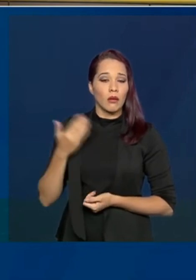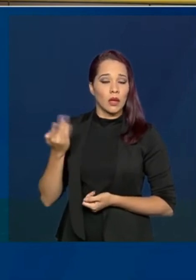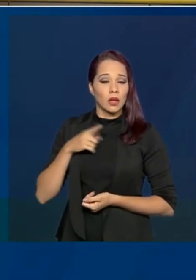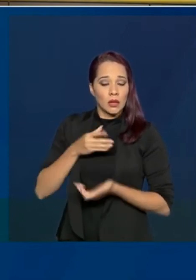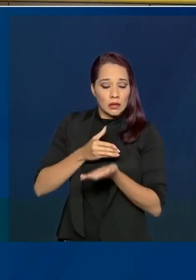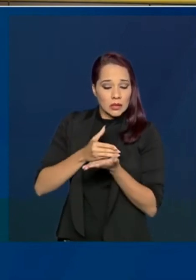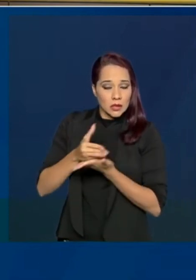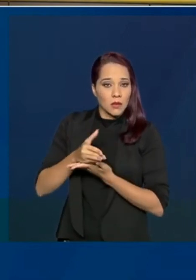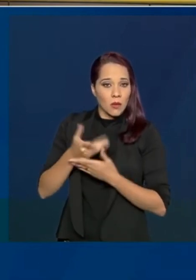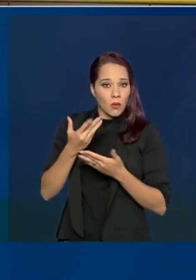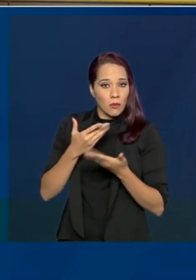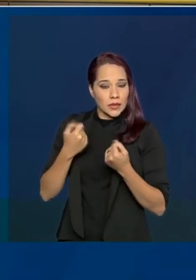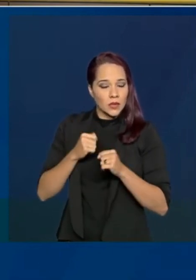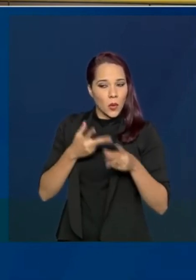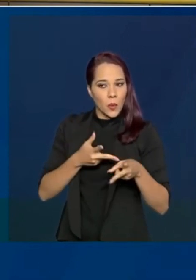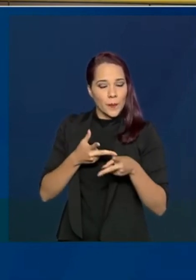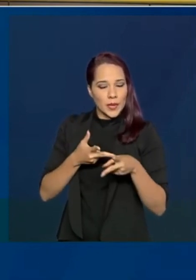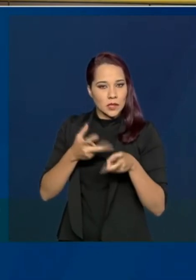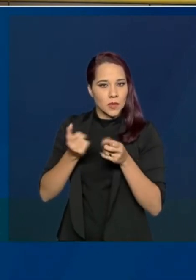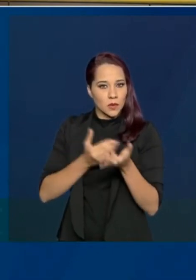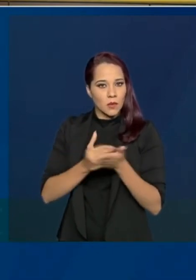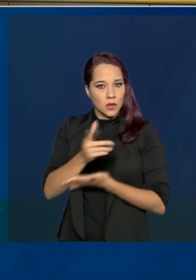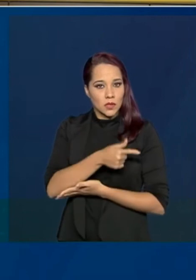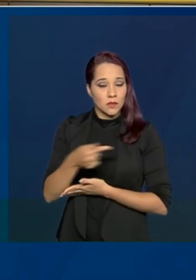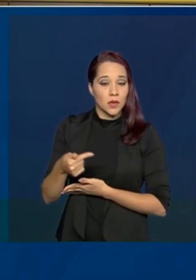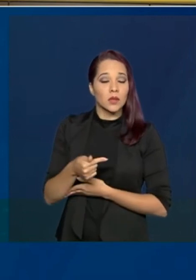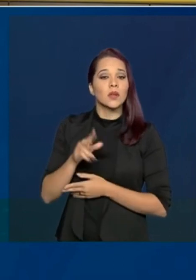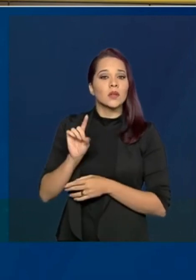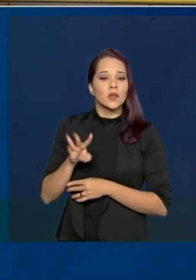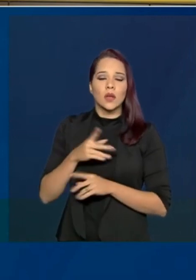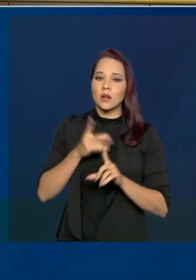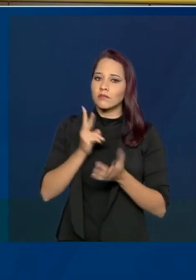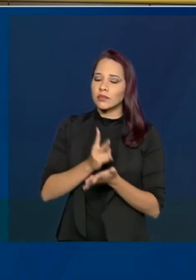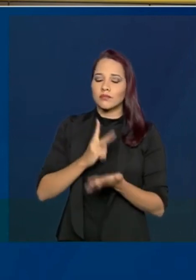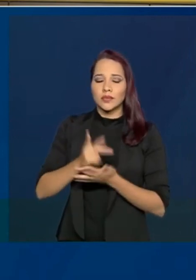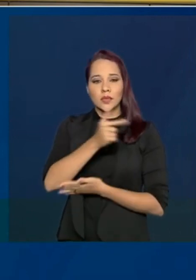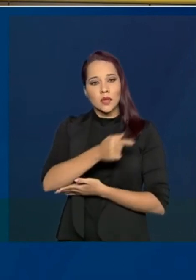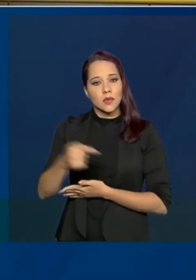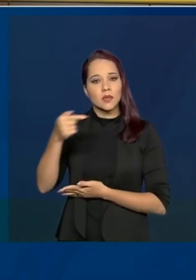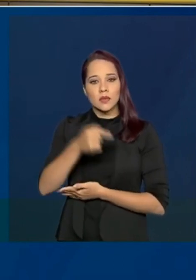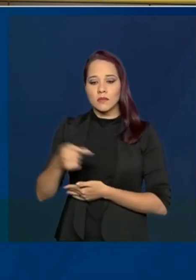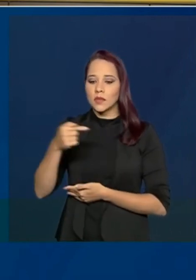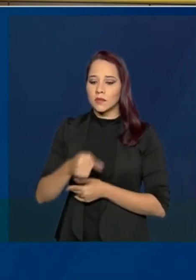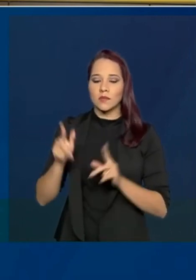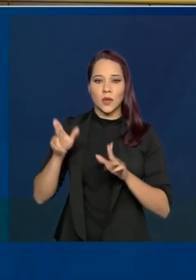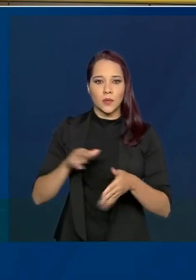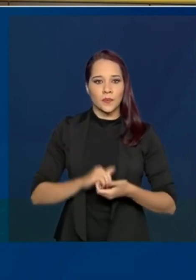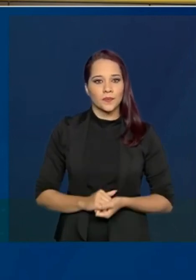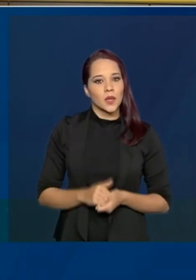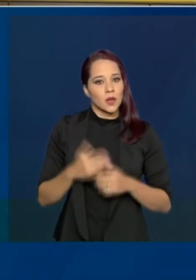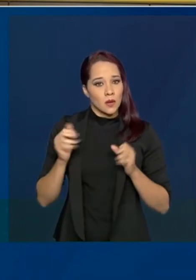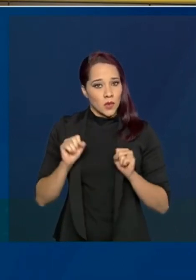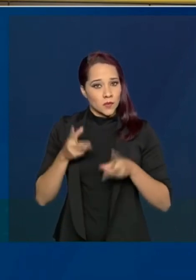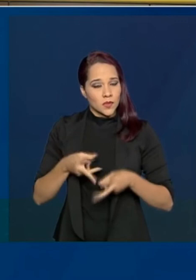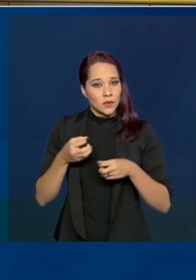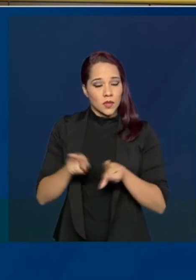inicial, que a gente precisa observar ao longo das semanas, mas ela vem persistindo semana após semana. E a gente pode